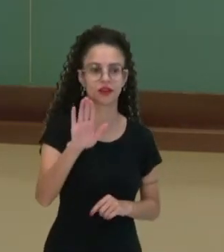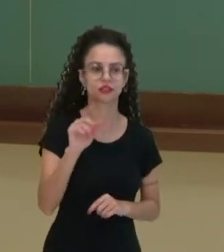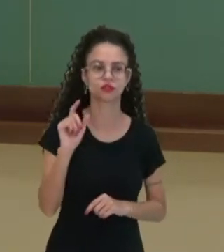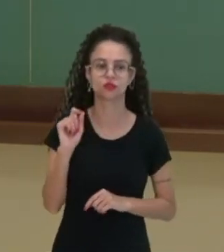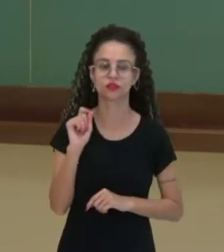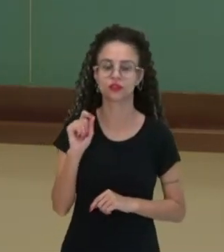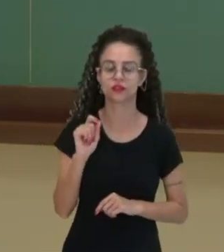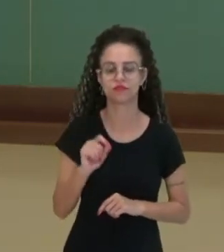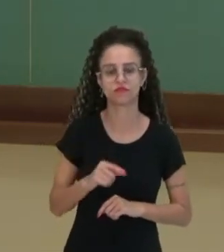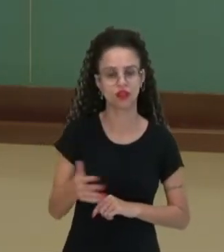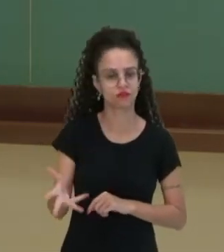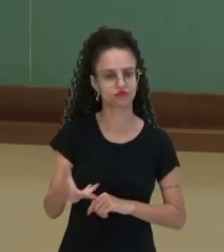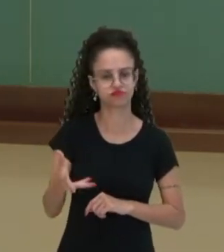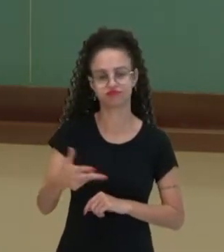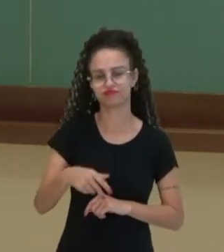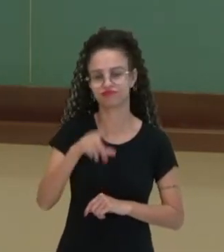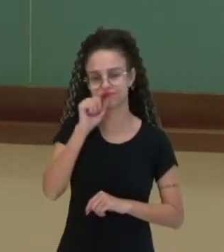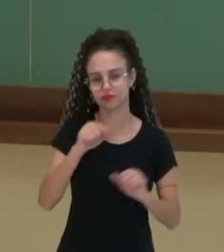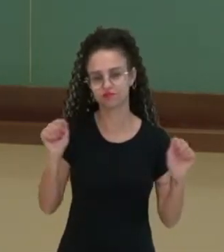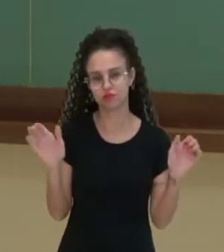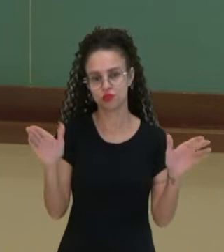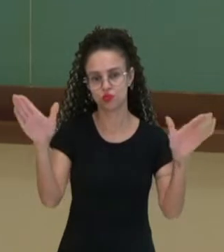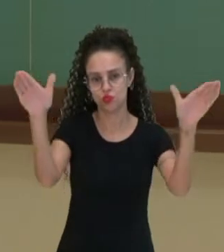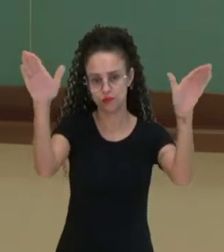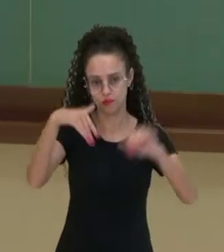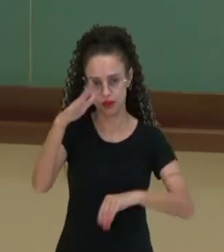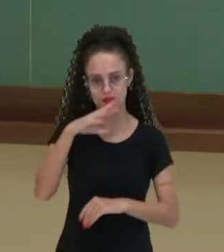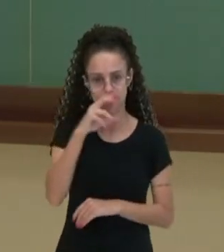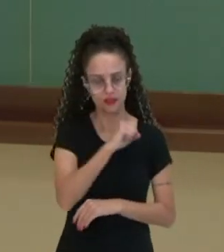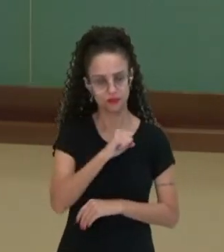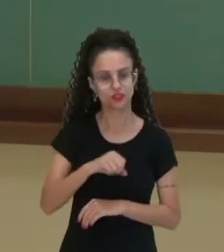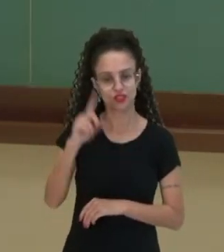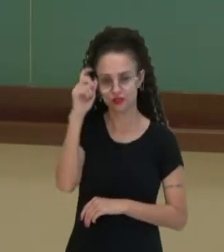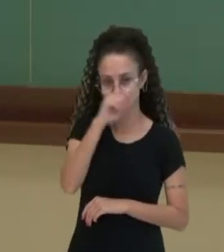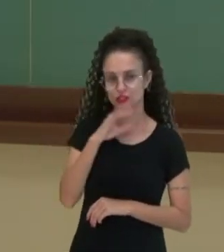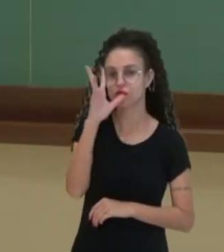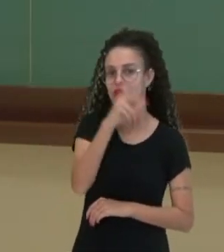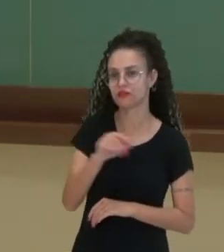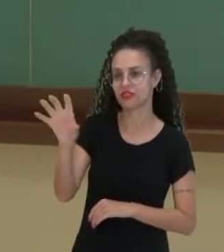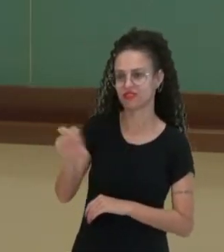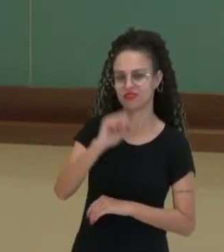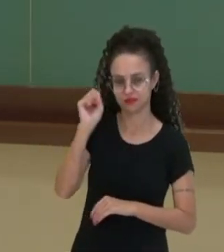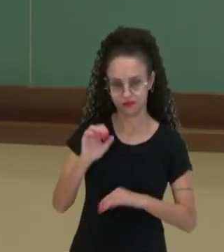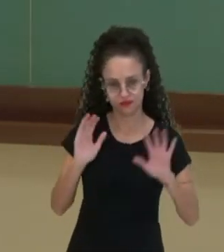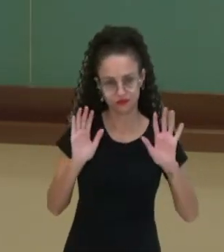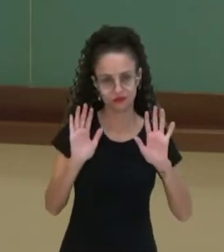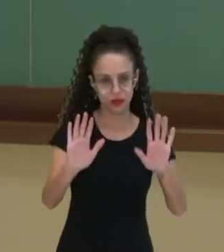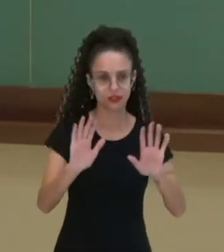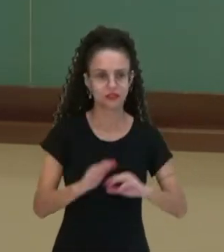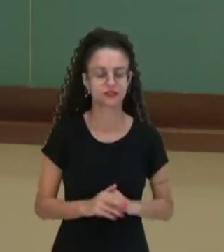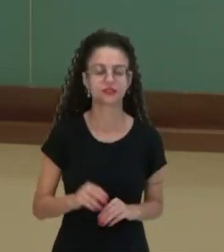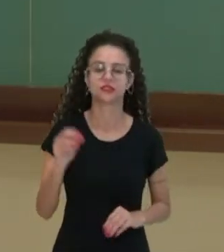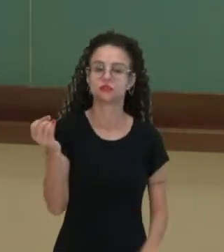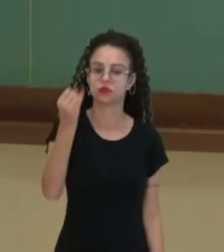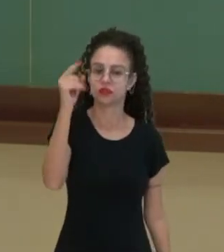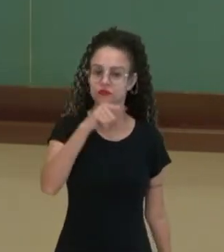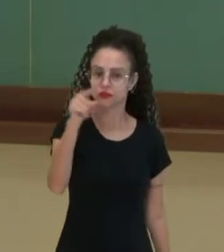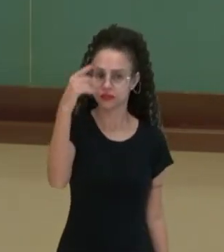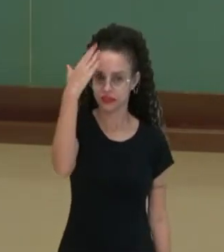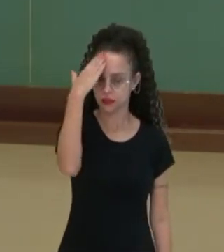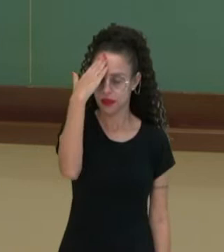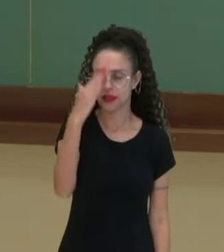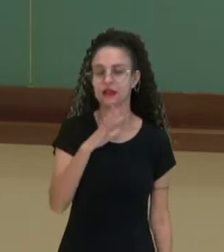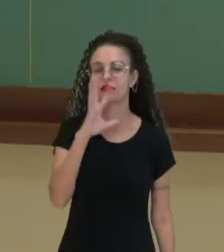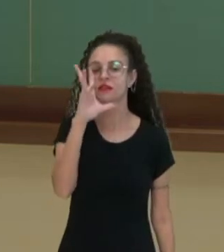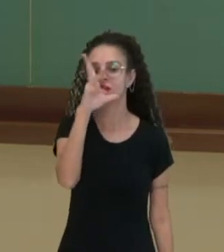a agilidade da ave, né, para voar ali, então vai dificultar ali para que o leão se alimente dele. Mas é importante você saber que o